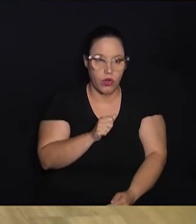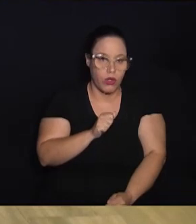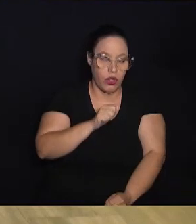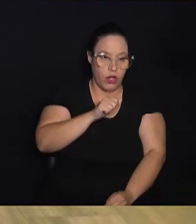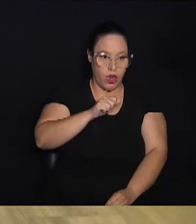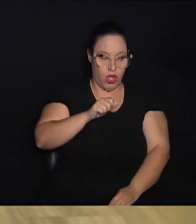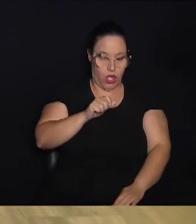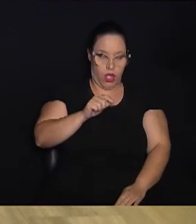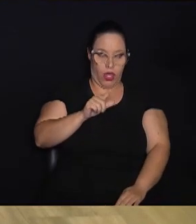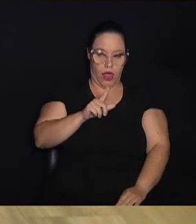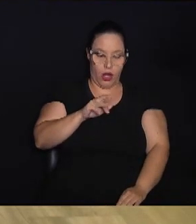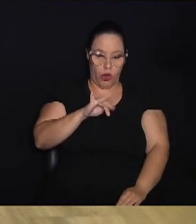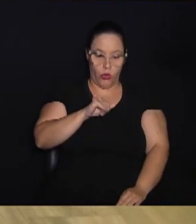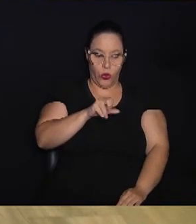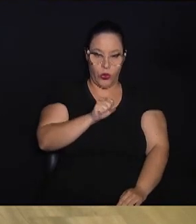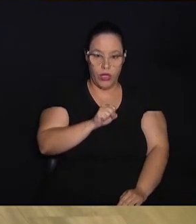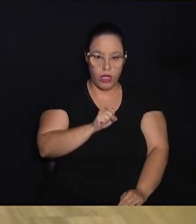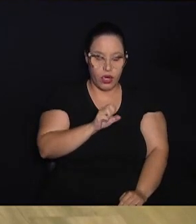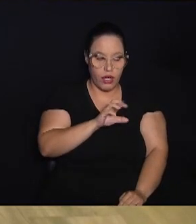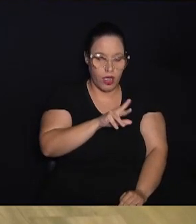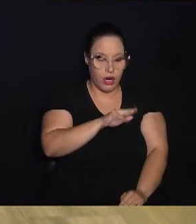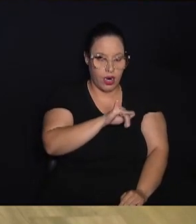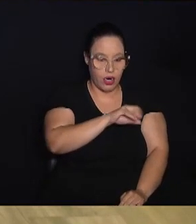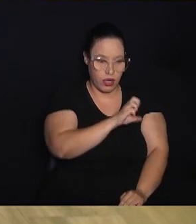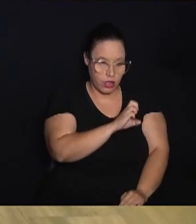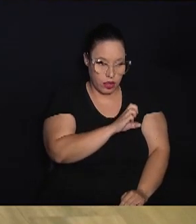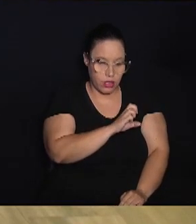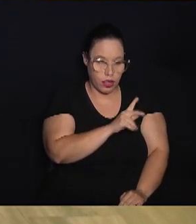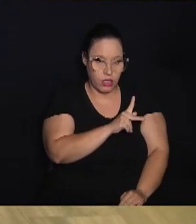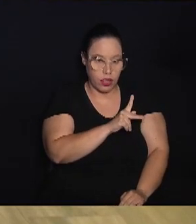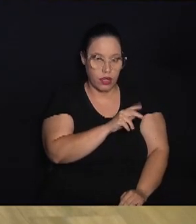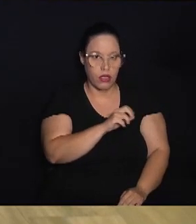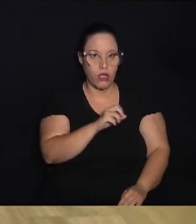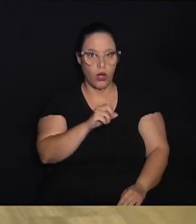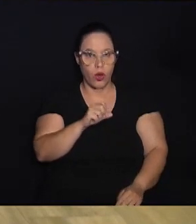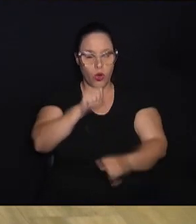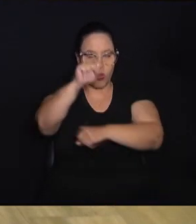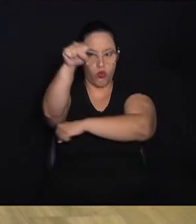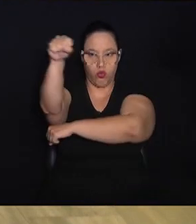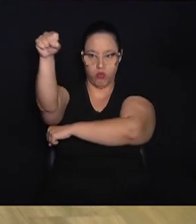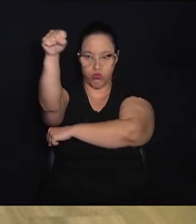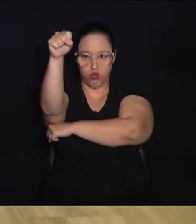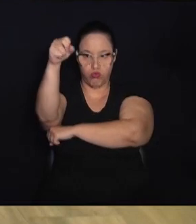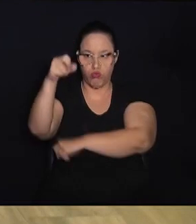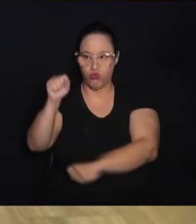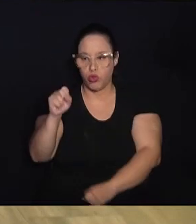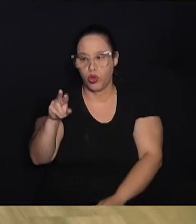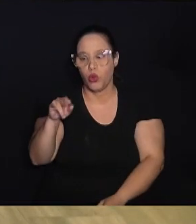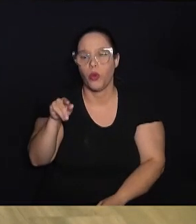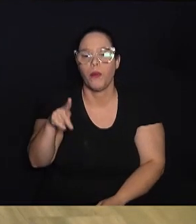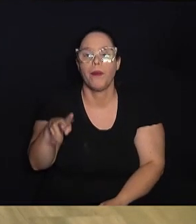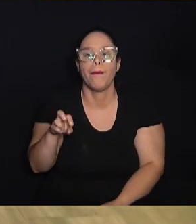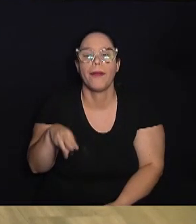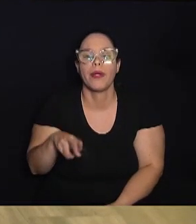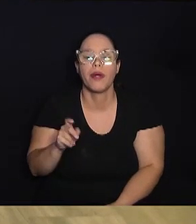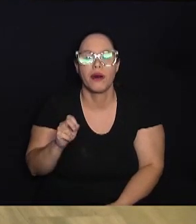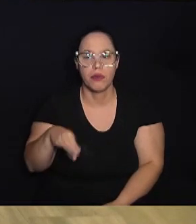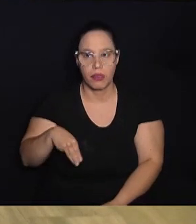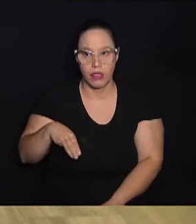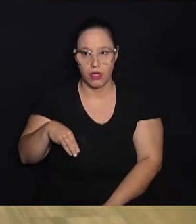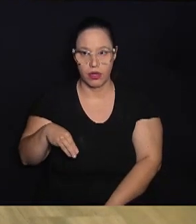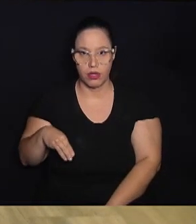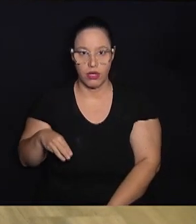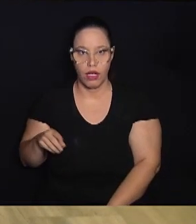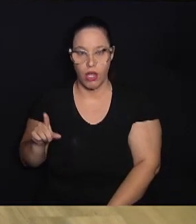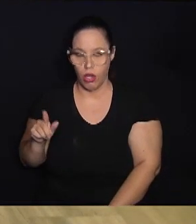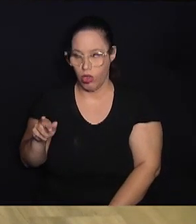era muito interessante né mostrando lá o o perfil do do Superman no comecinho que era um homem de meia idade um Topetão a Luis